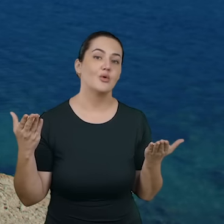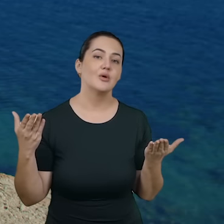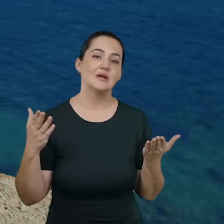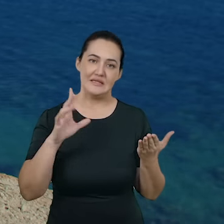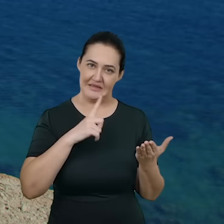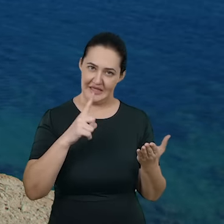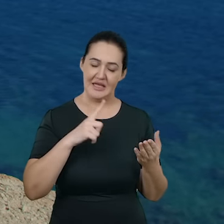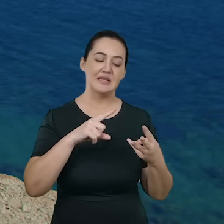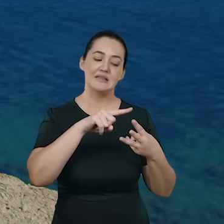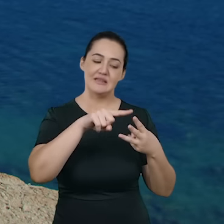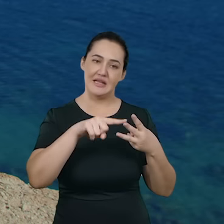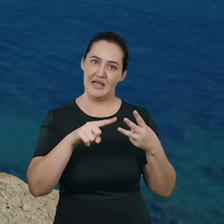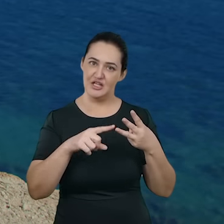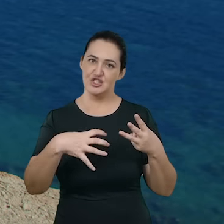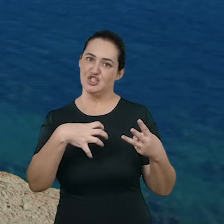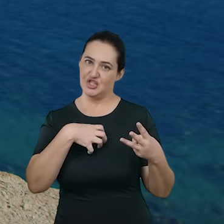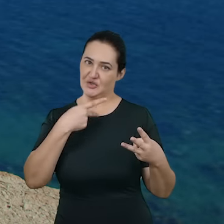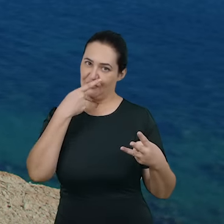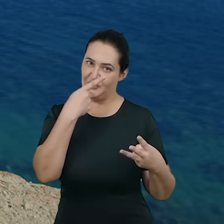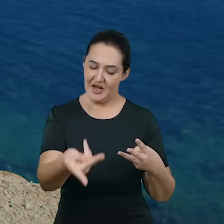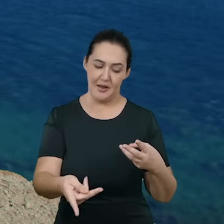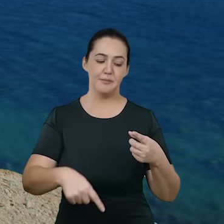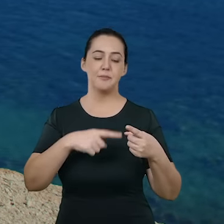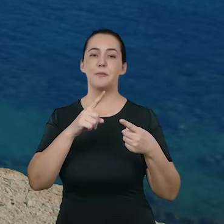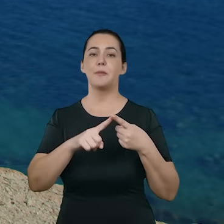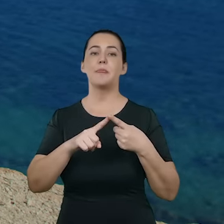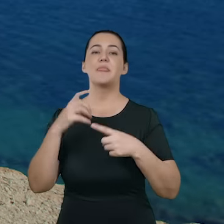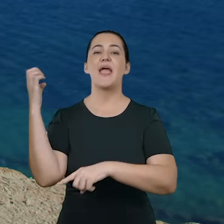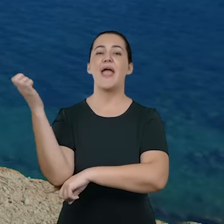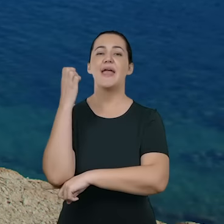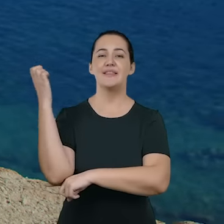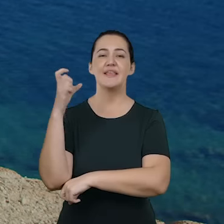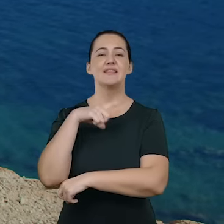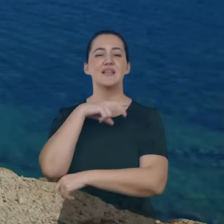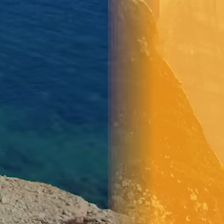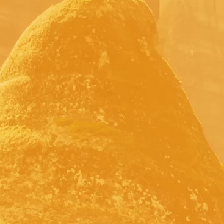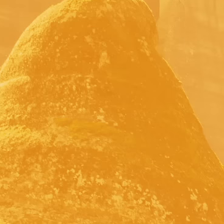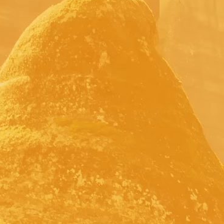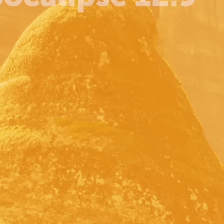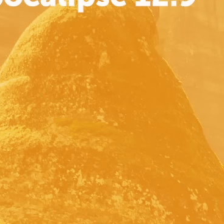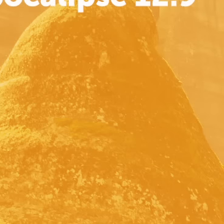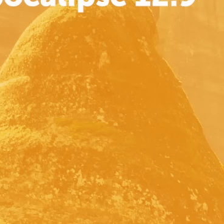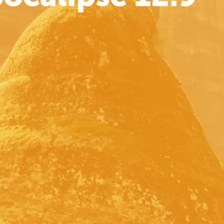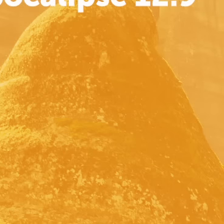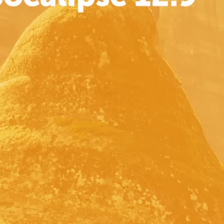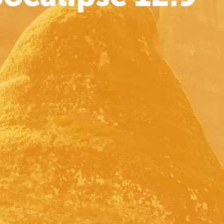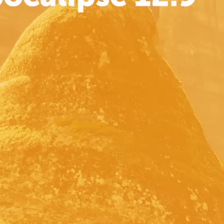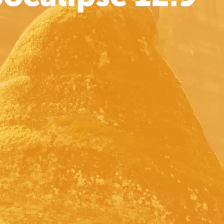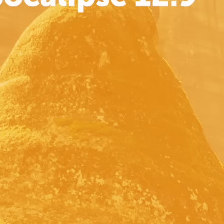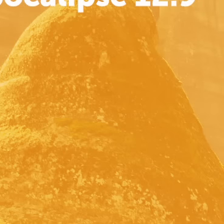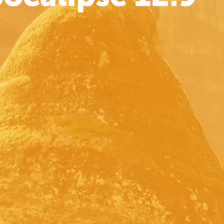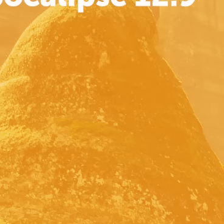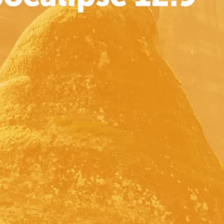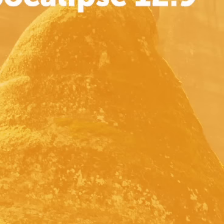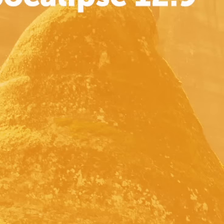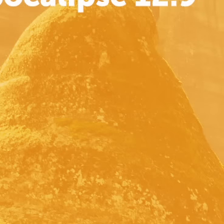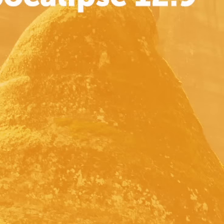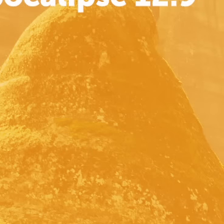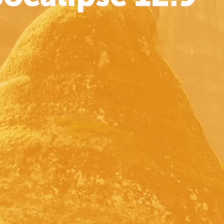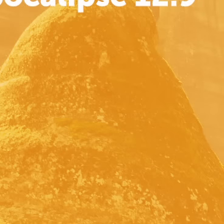identificado com outro personagem do Antigo Testamento, a serpente do Jardim do Éden. Eu vou ler para você. E foi expulso o